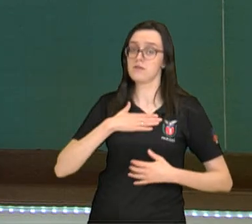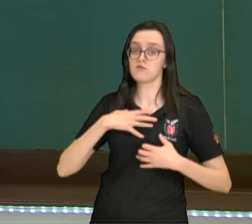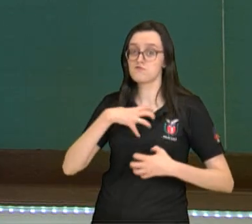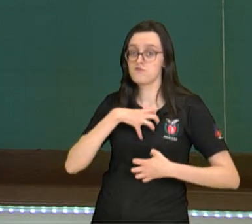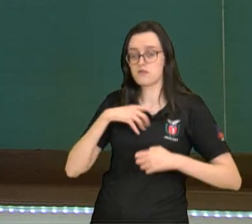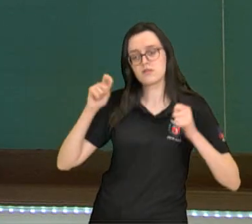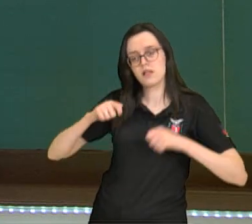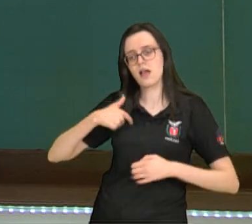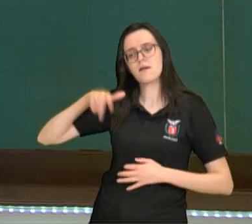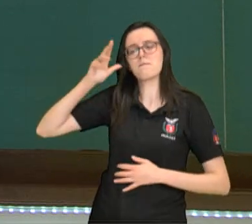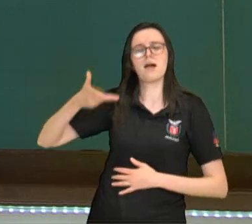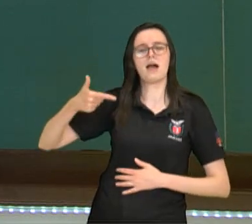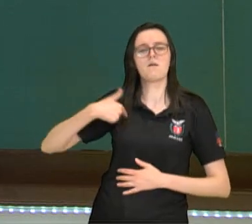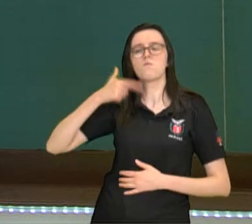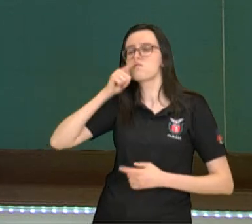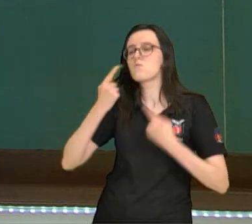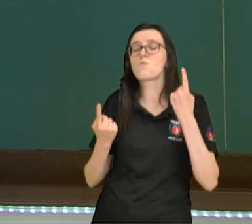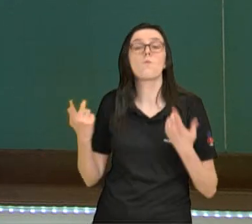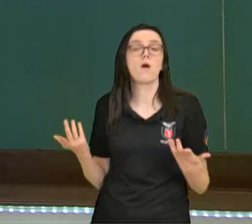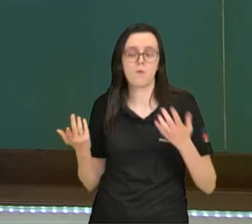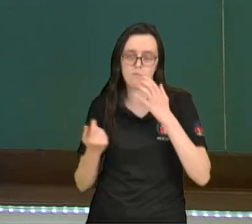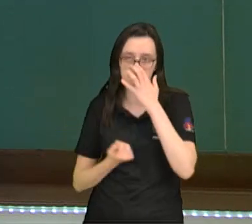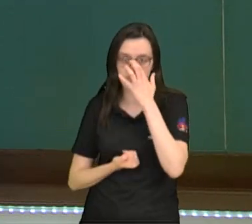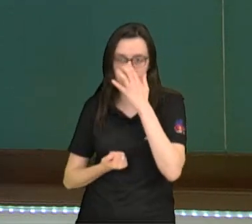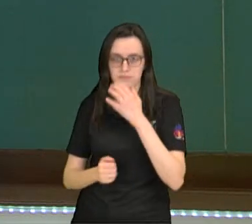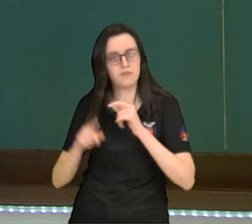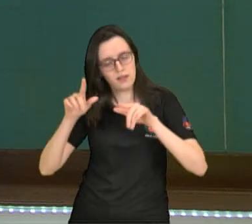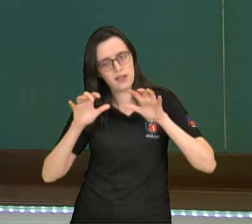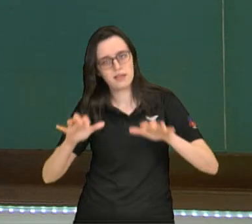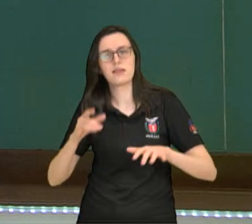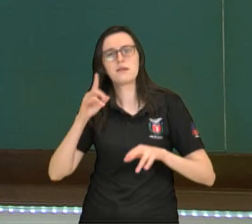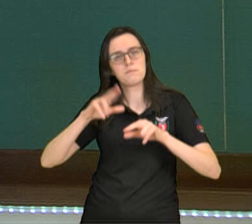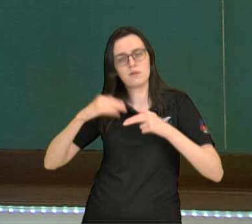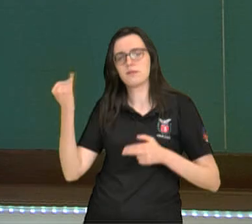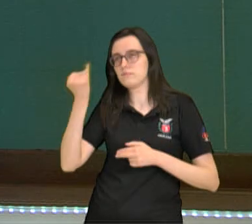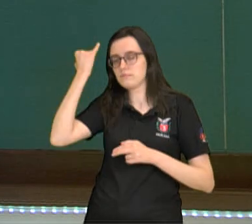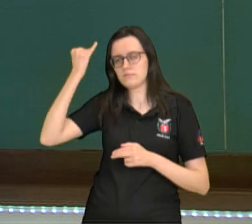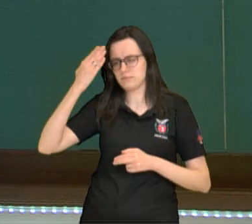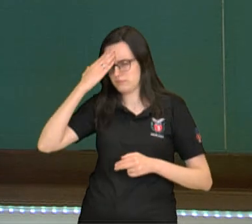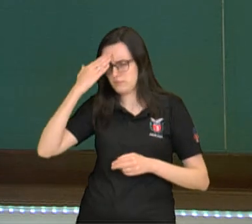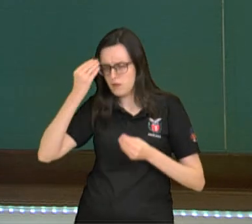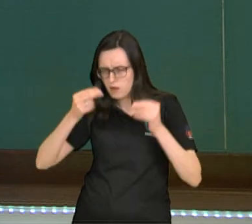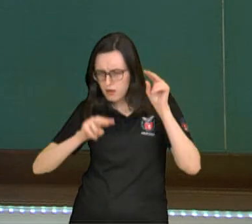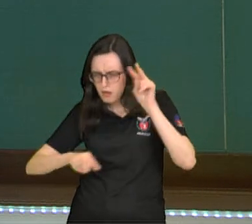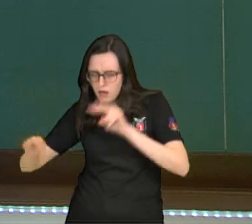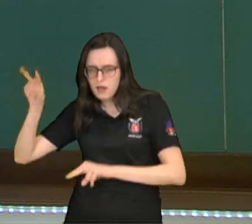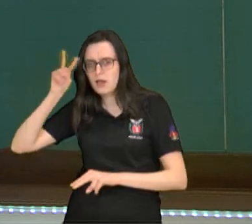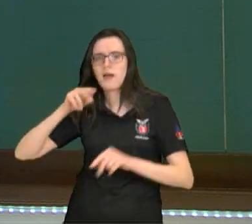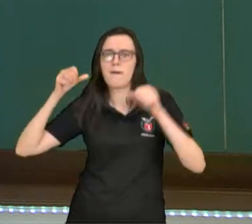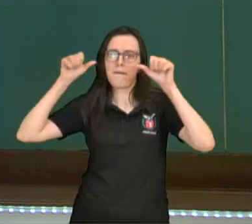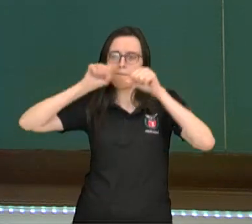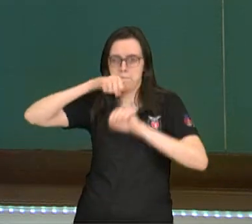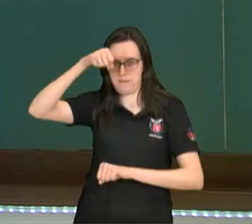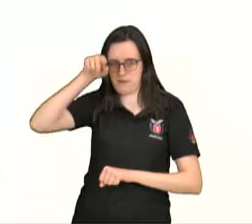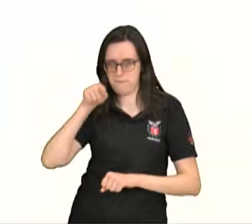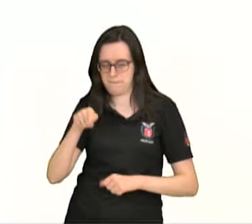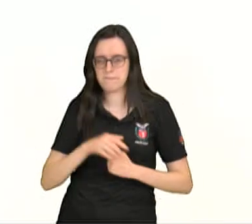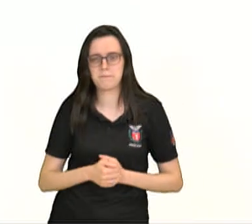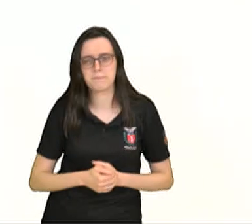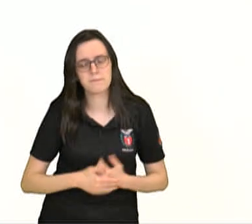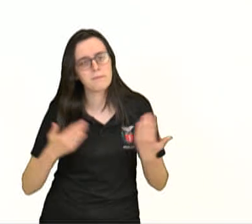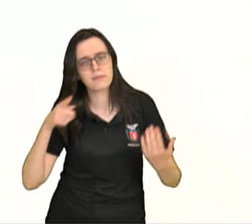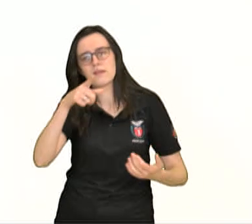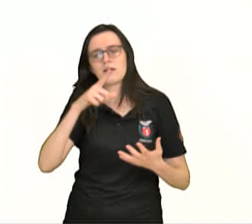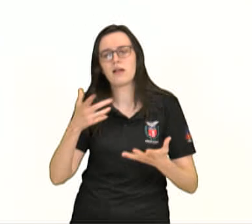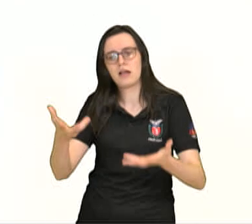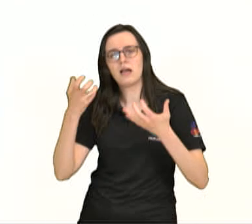ao que eu faço, onde eu sou mais rápida, mais ágil. Então, na leitura do mapa, isso é muito importante, você aprender a ler o mapa. E aí você